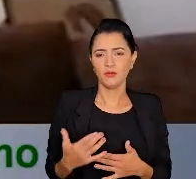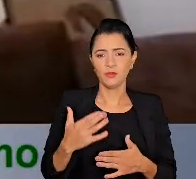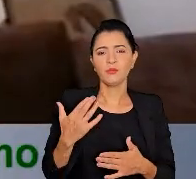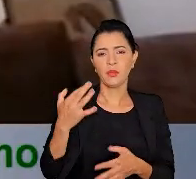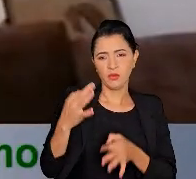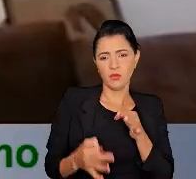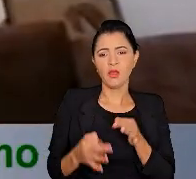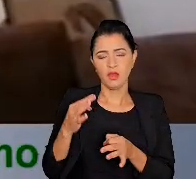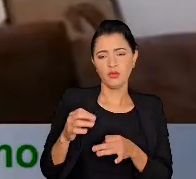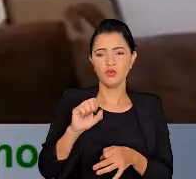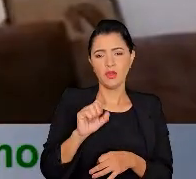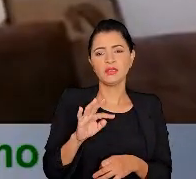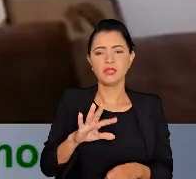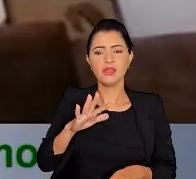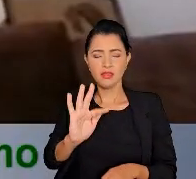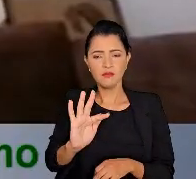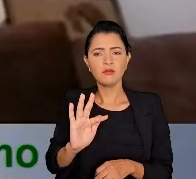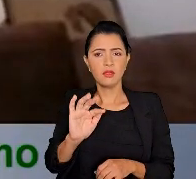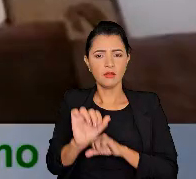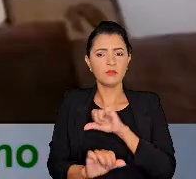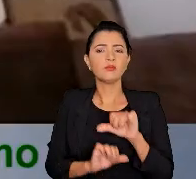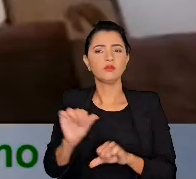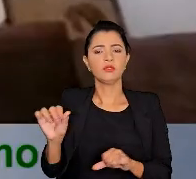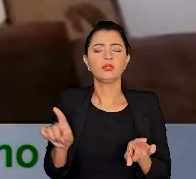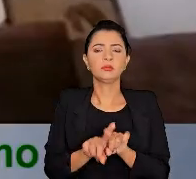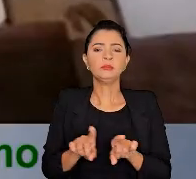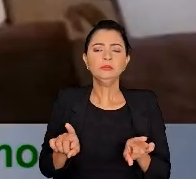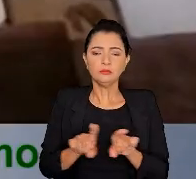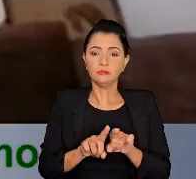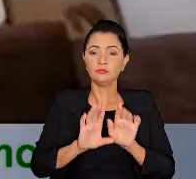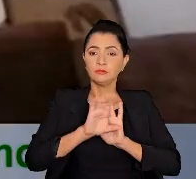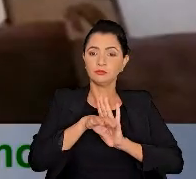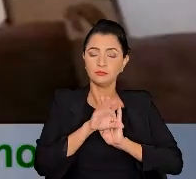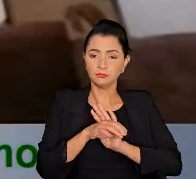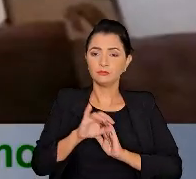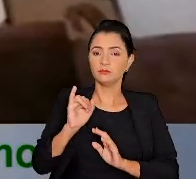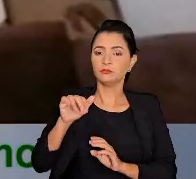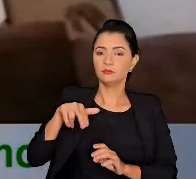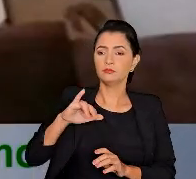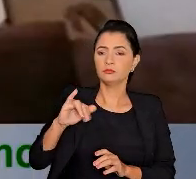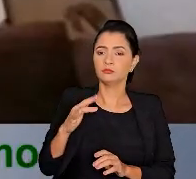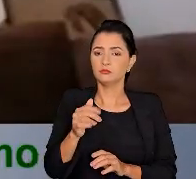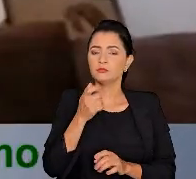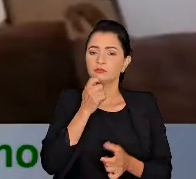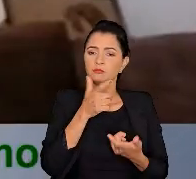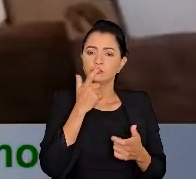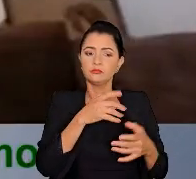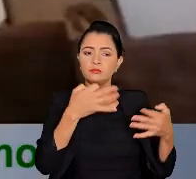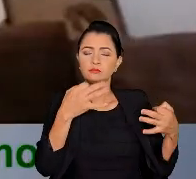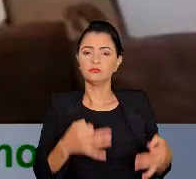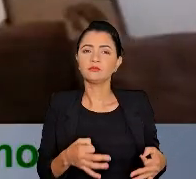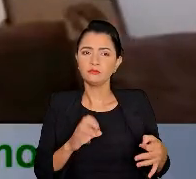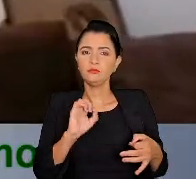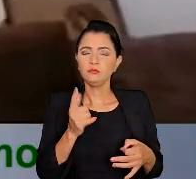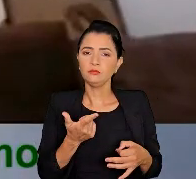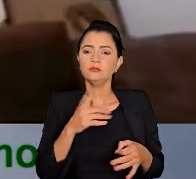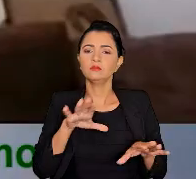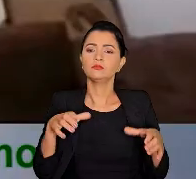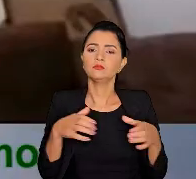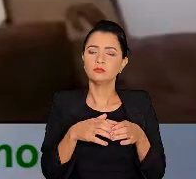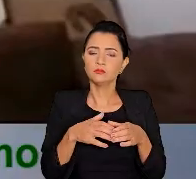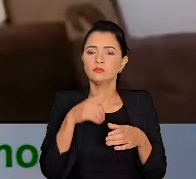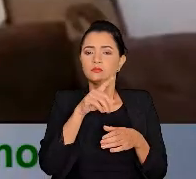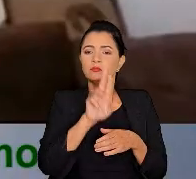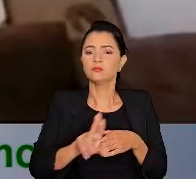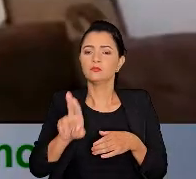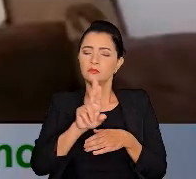Tribunal Federal, ele muda, né? Porque o conceito de injúria é ofender a dignidade ou decoro, utilizando elementos